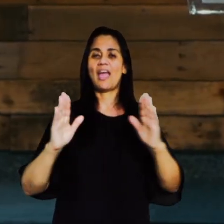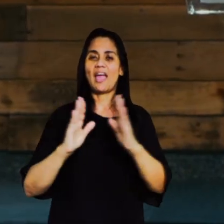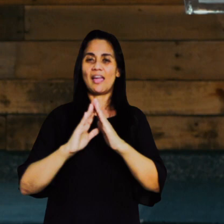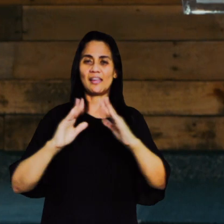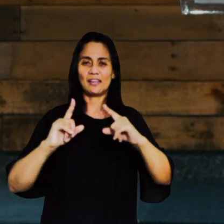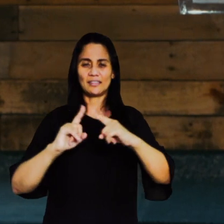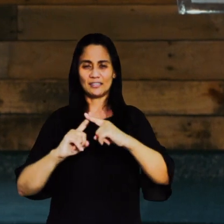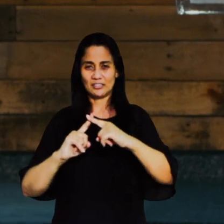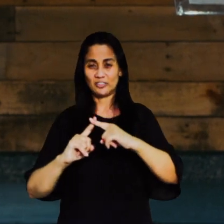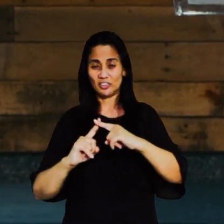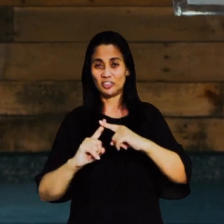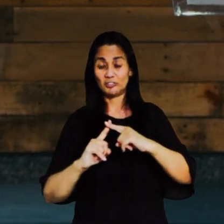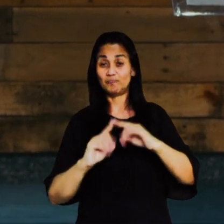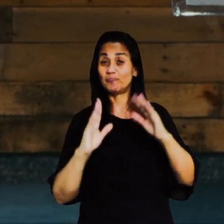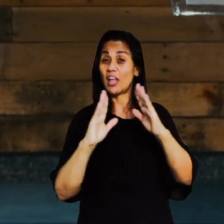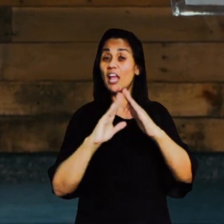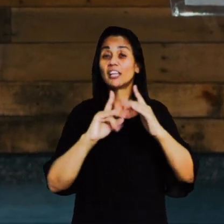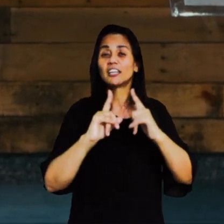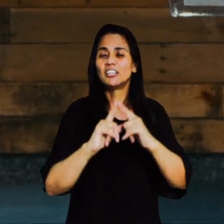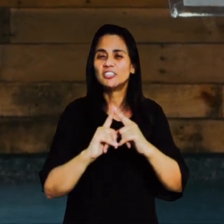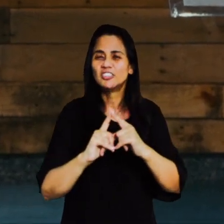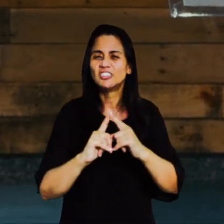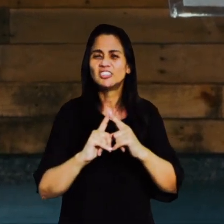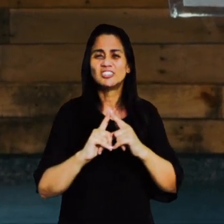criticar, ela é cheia de falha.